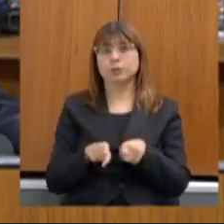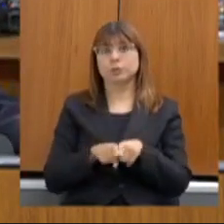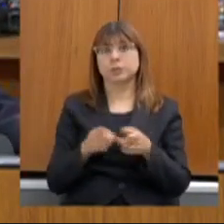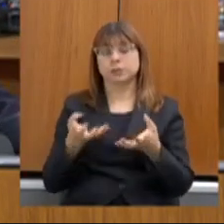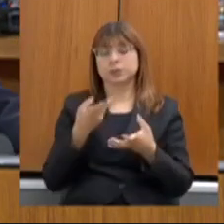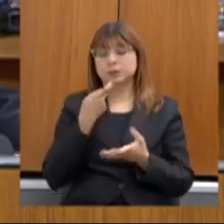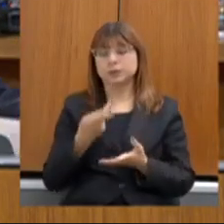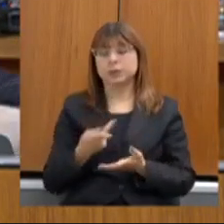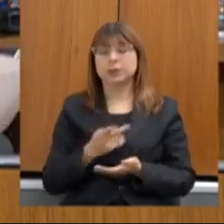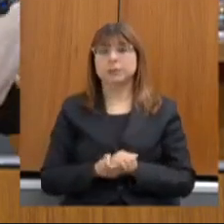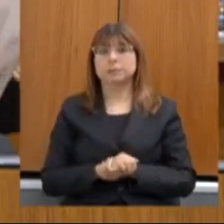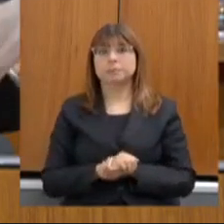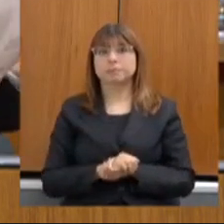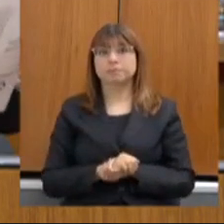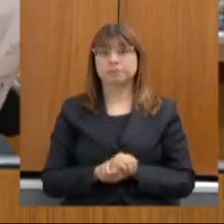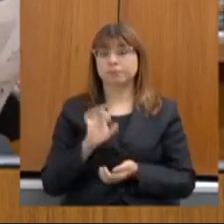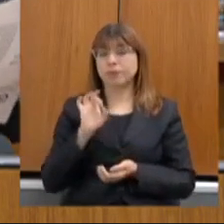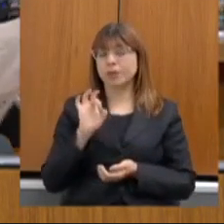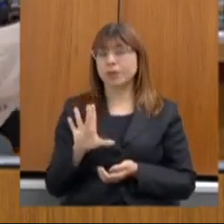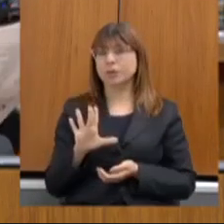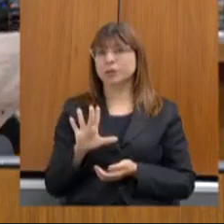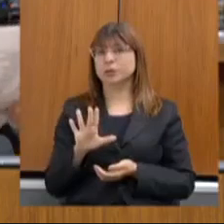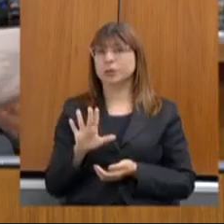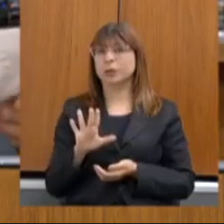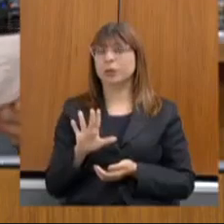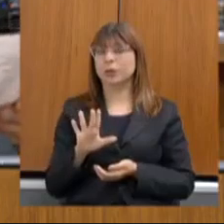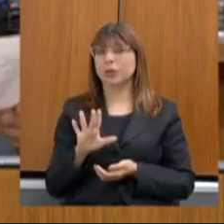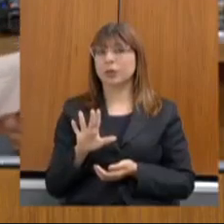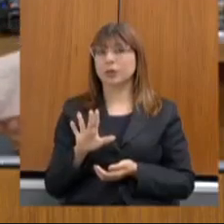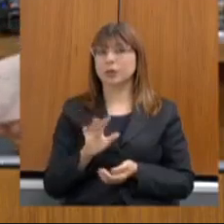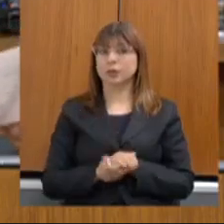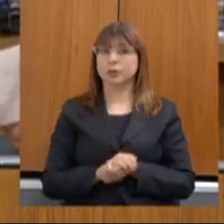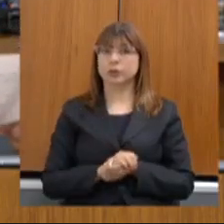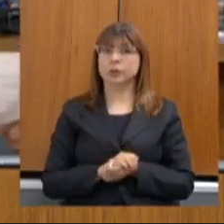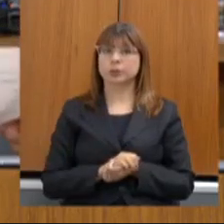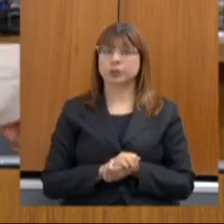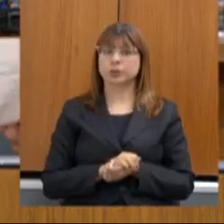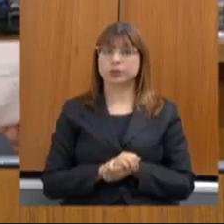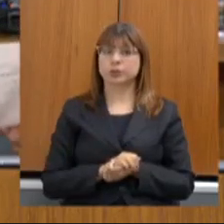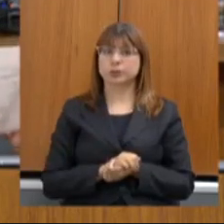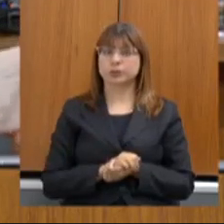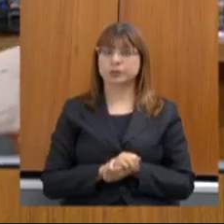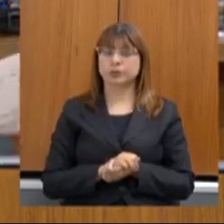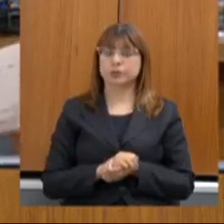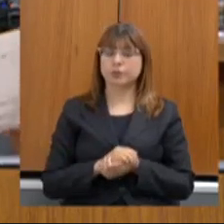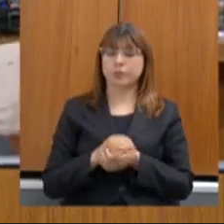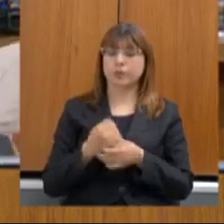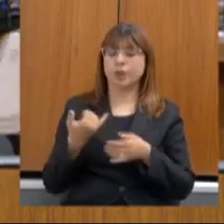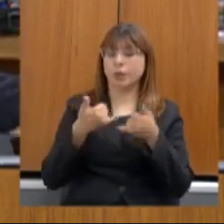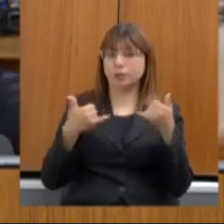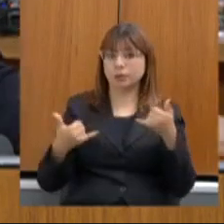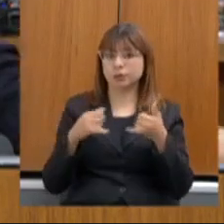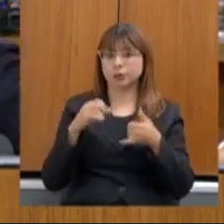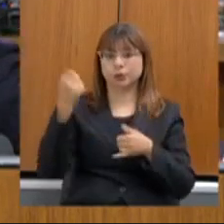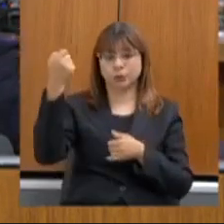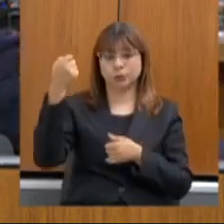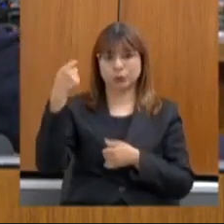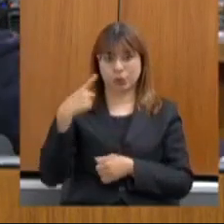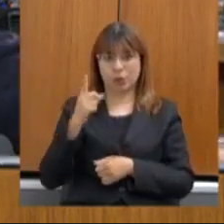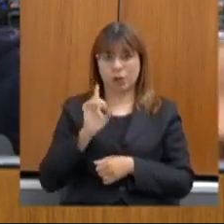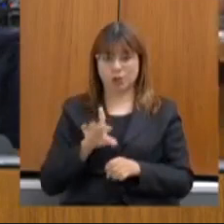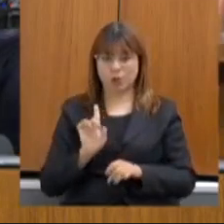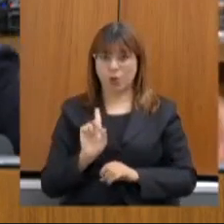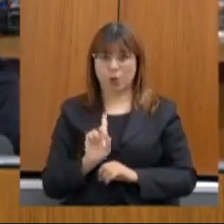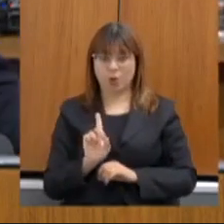que eu gostaria de falar não só na área de geração né distribuída na solar